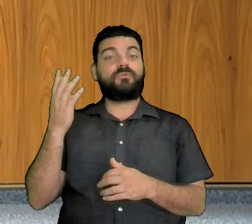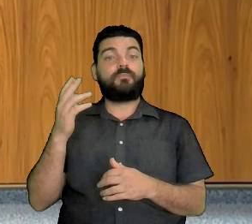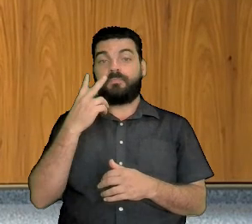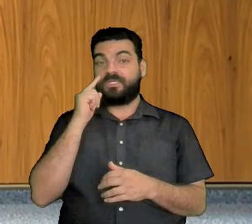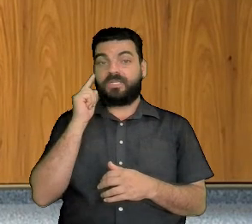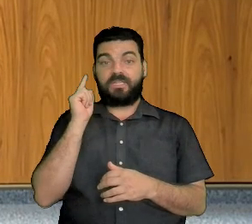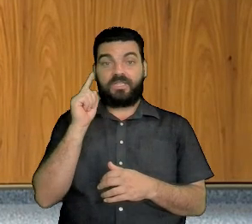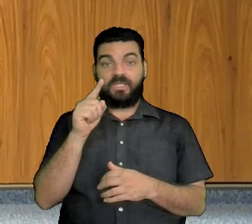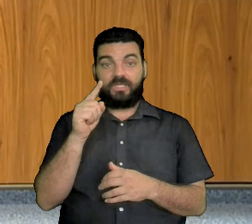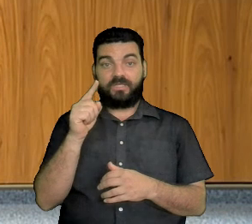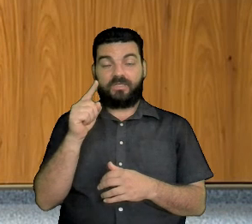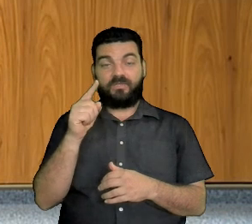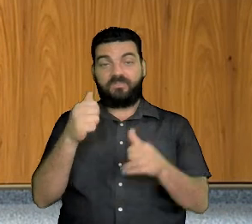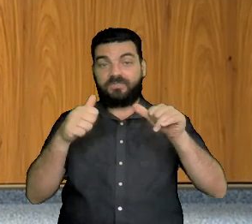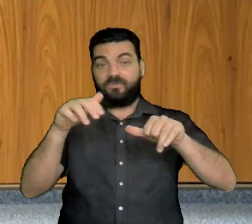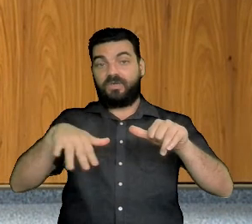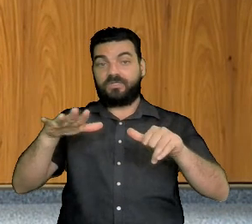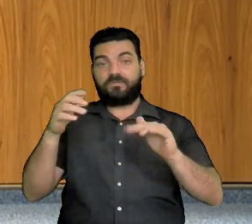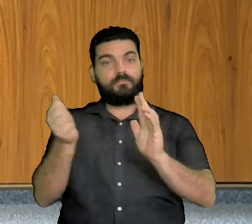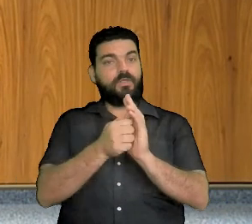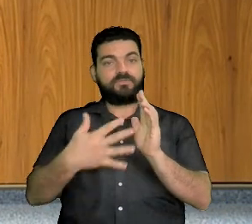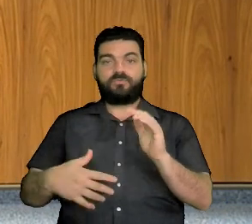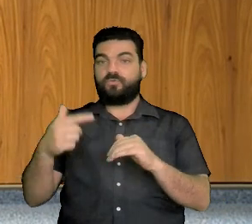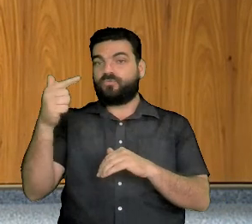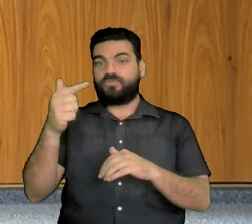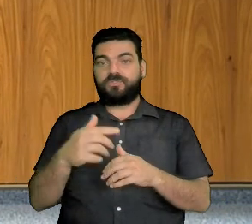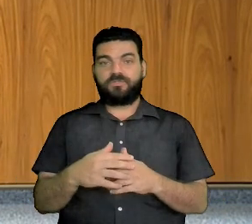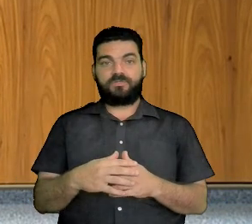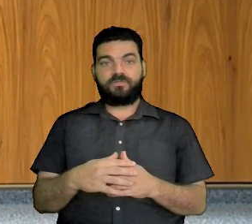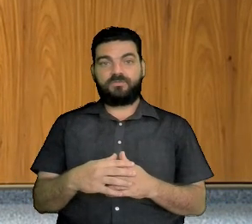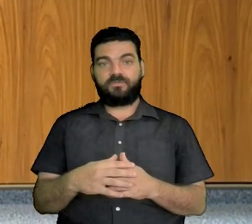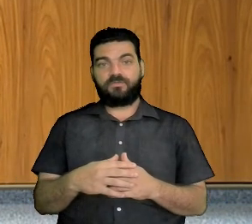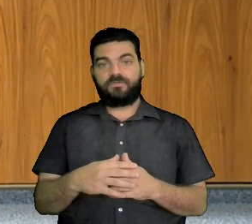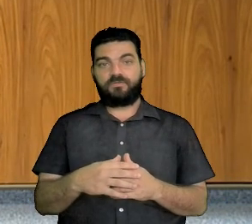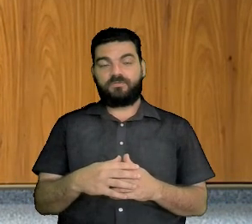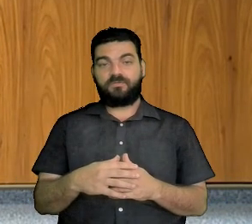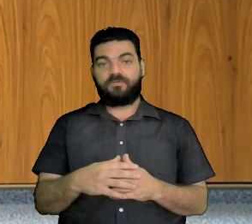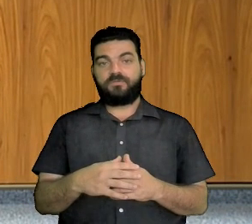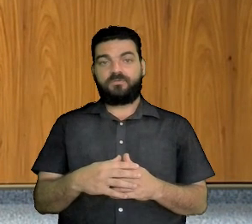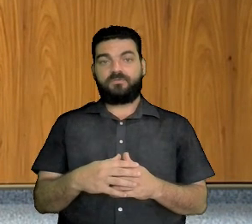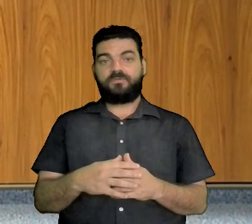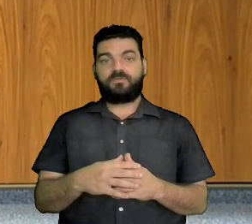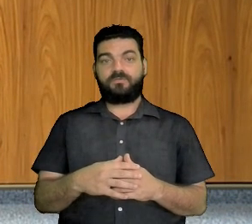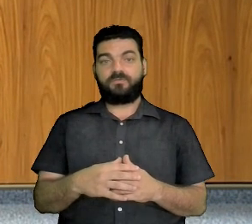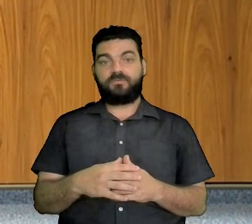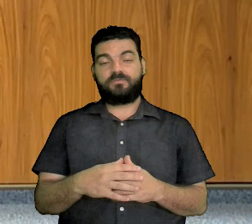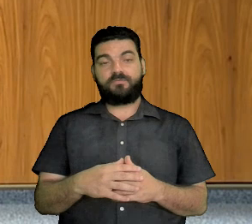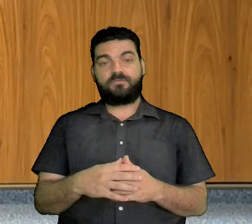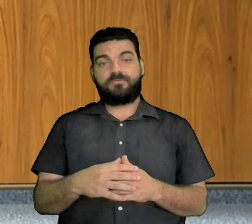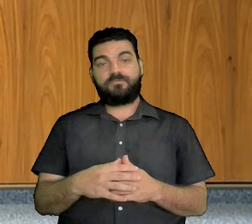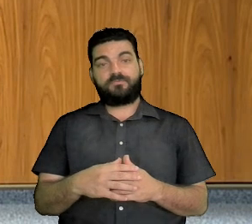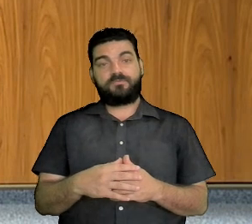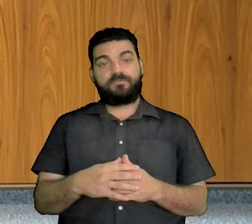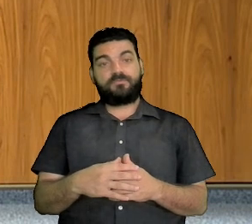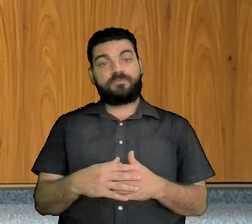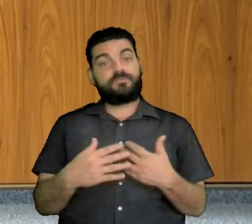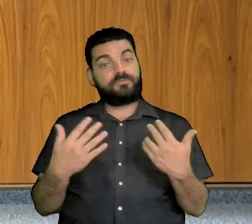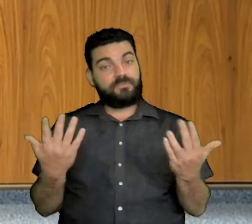esse nudge, o que aconteceu? Nós não tínhamos na terceira vara de Ribeirão Preto embargos de execução.